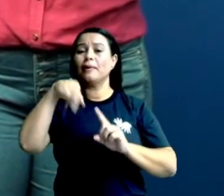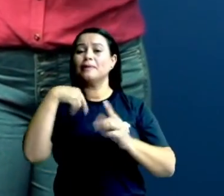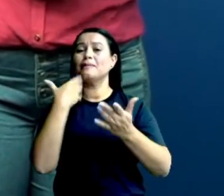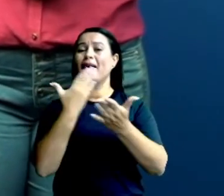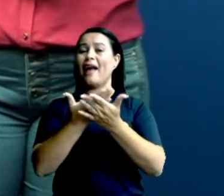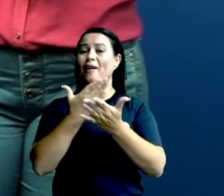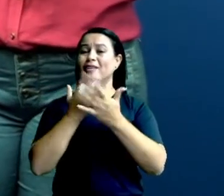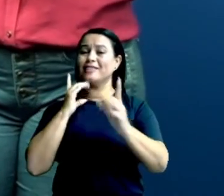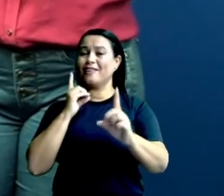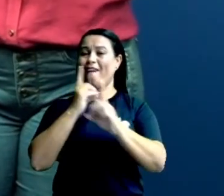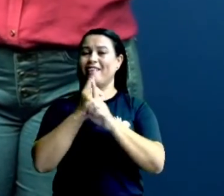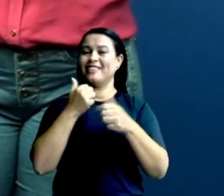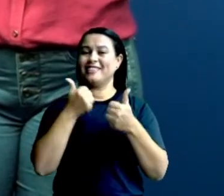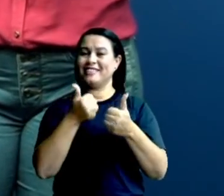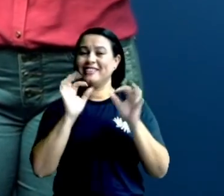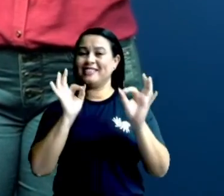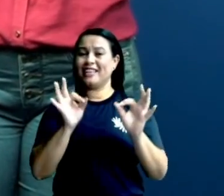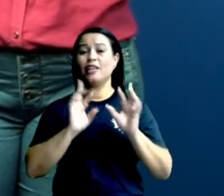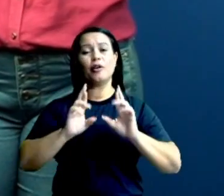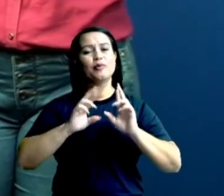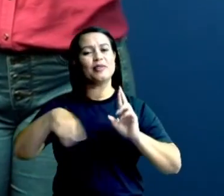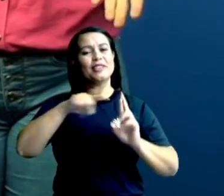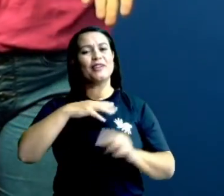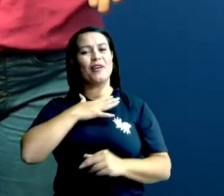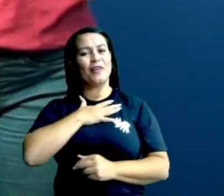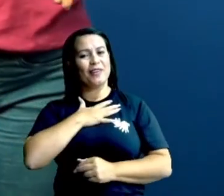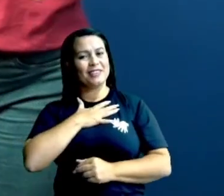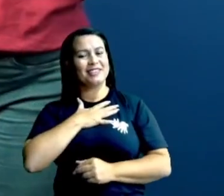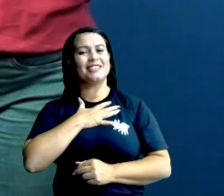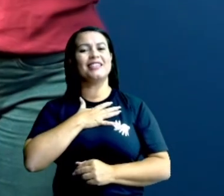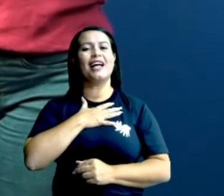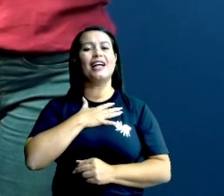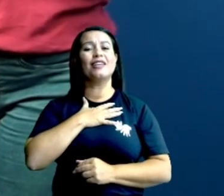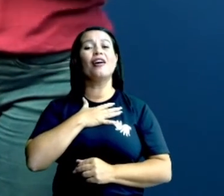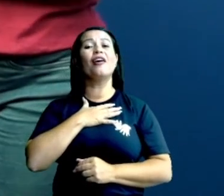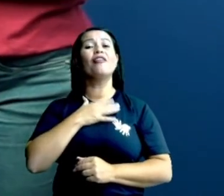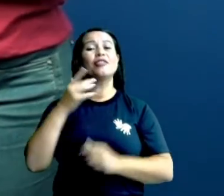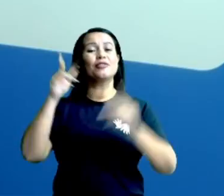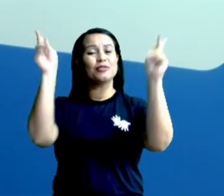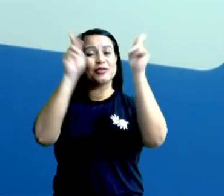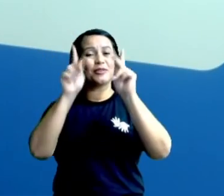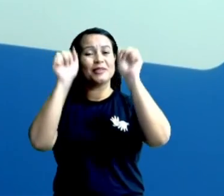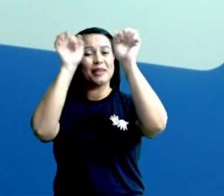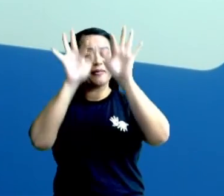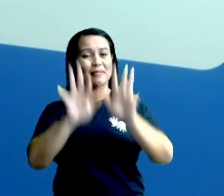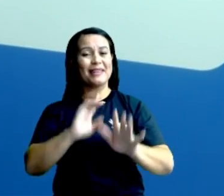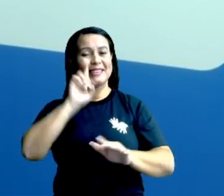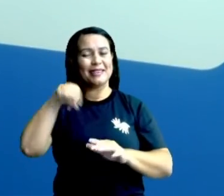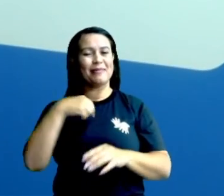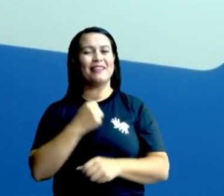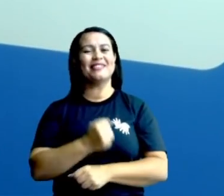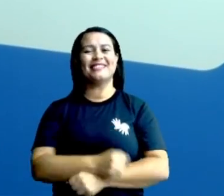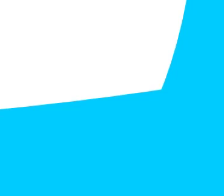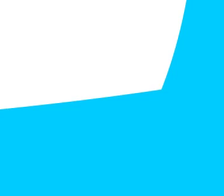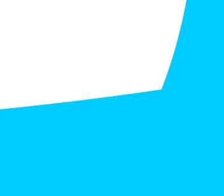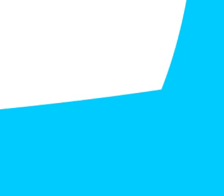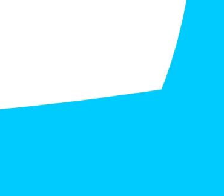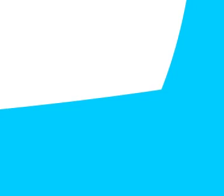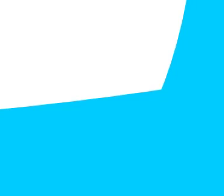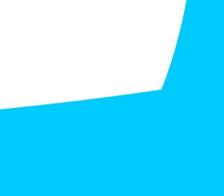na próxima aula. Certo? Eu espero que vocês tenham gostado. Fiquem todos na paz e até breve.